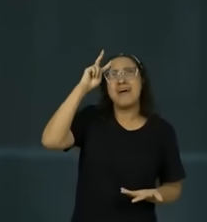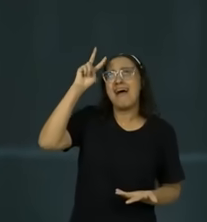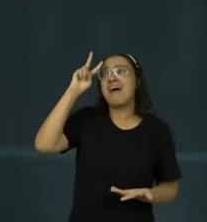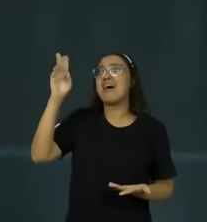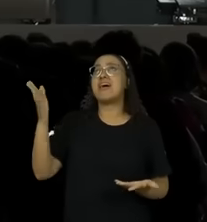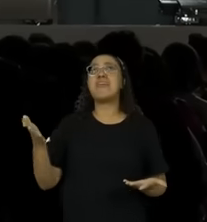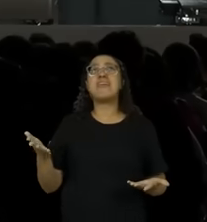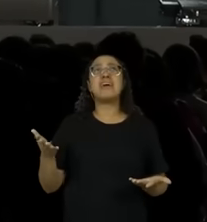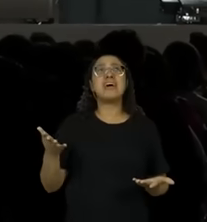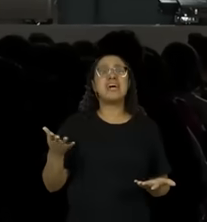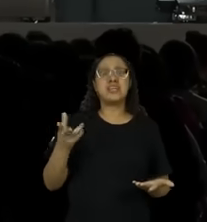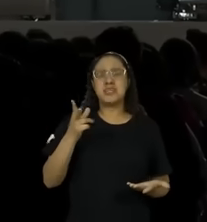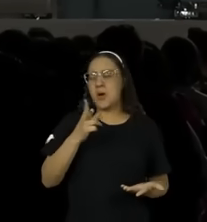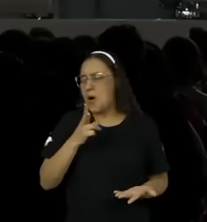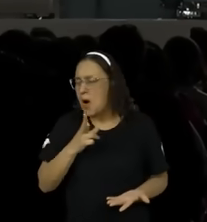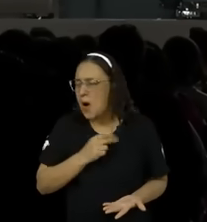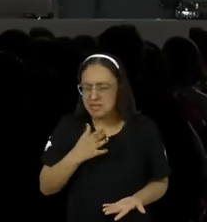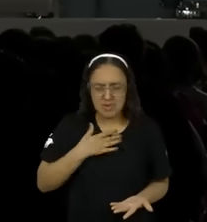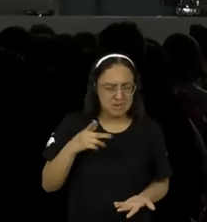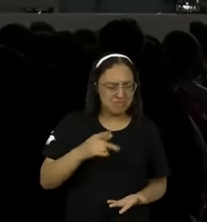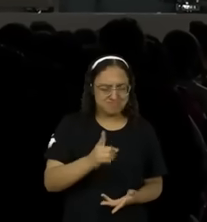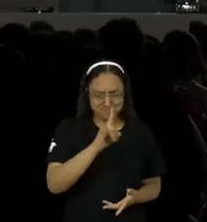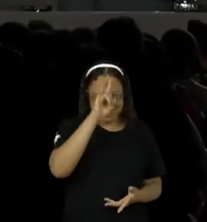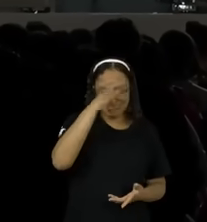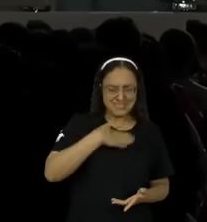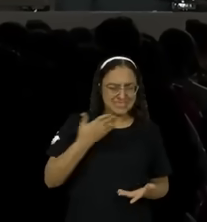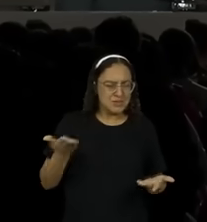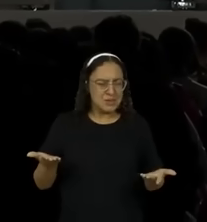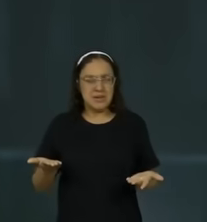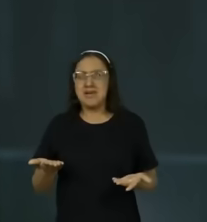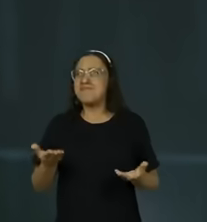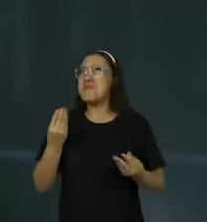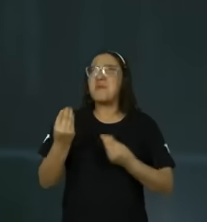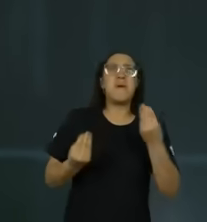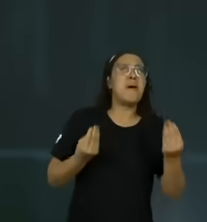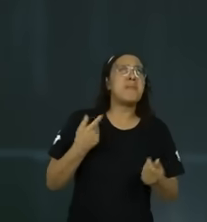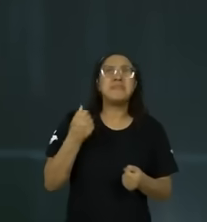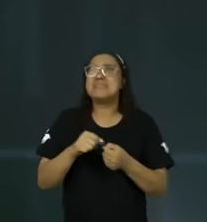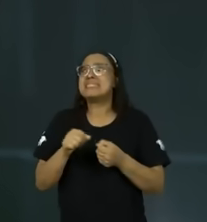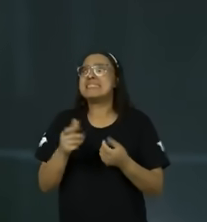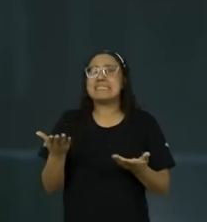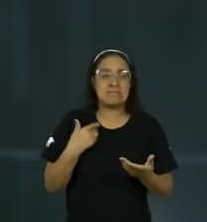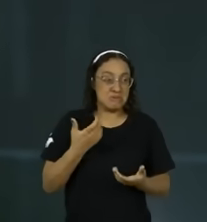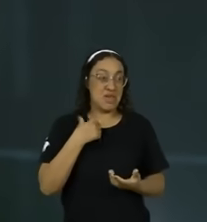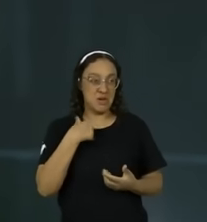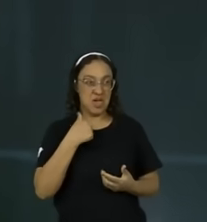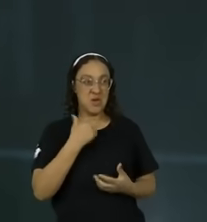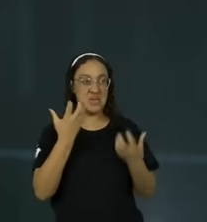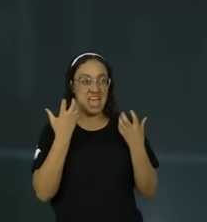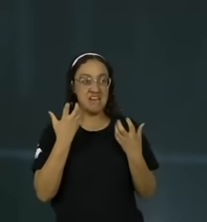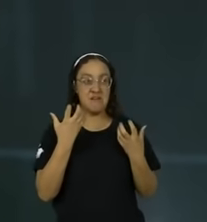uma traição. E diante daquela traição, revendo os irmãos, ele teria todo o direito de buscar uma